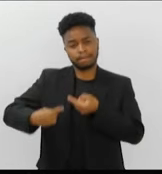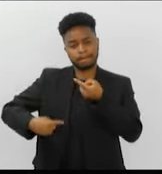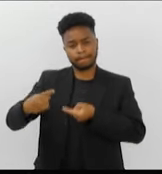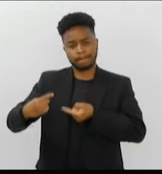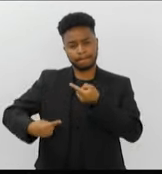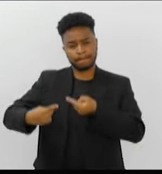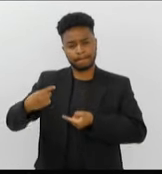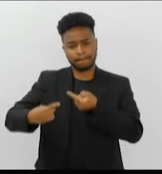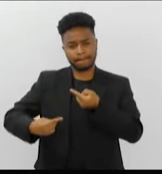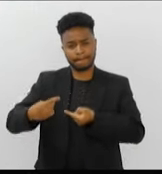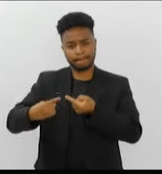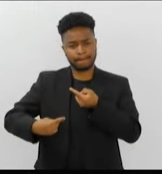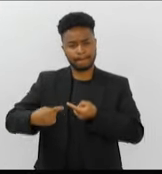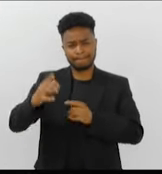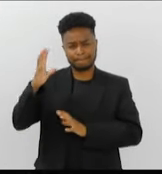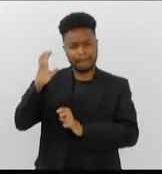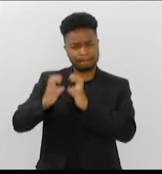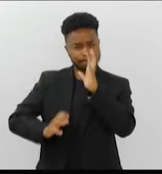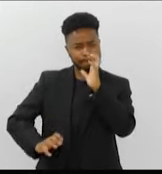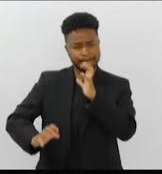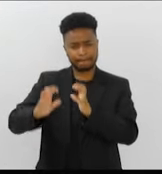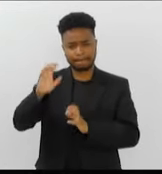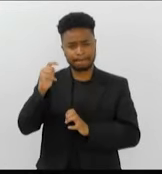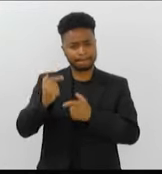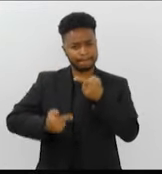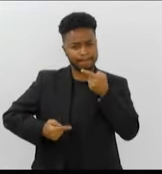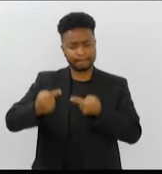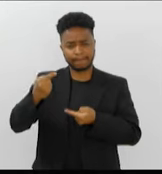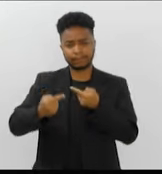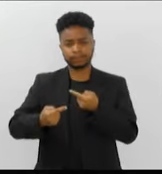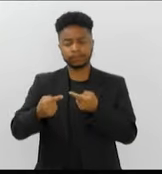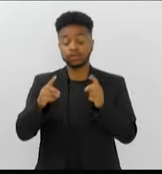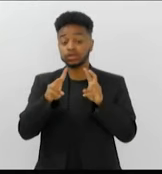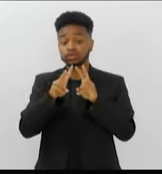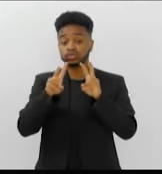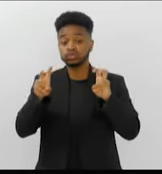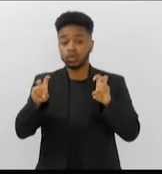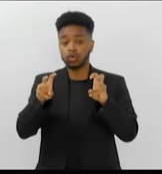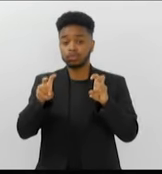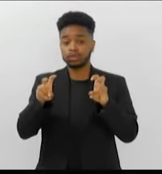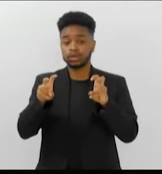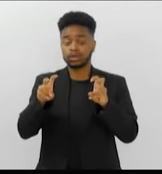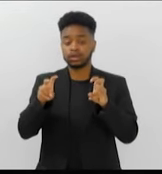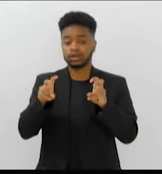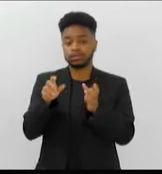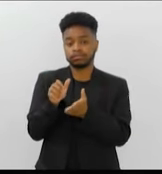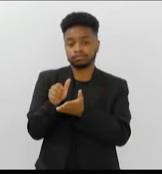discussões intensas sobre a exoneração